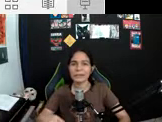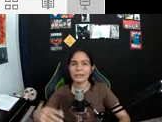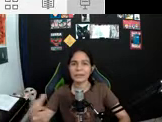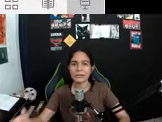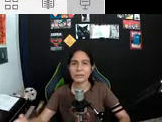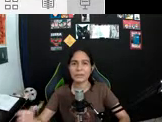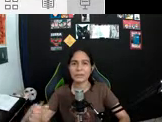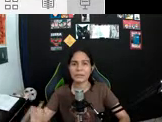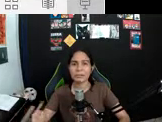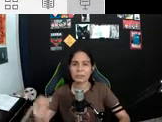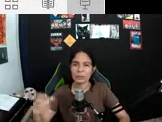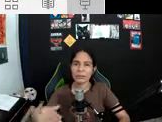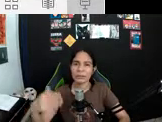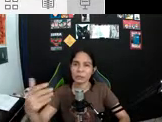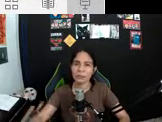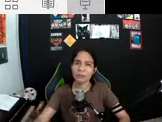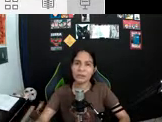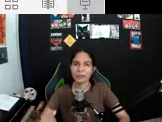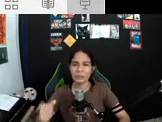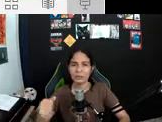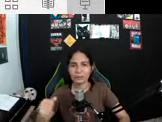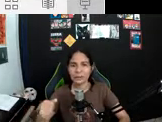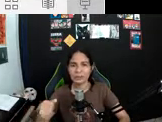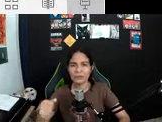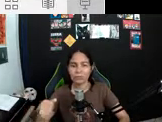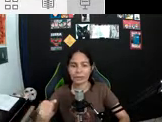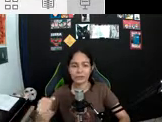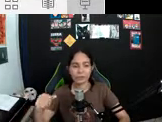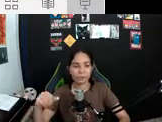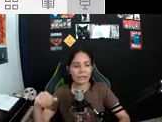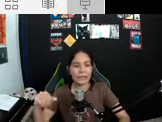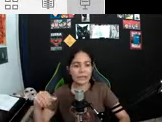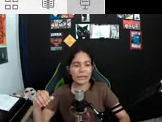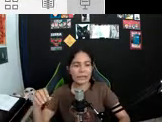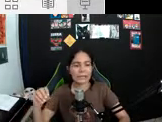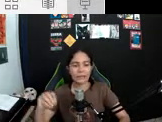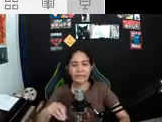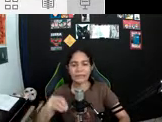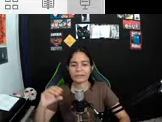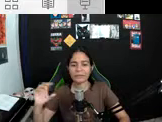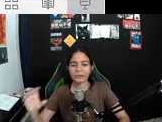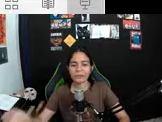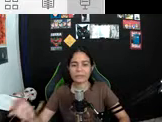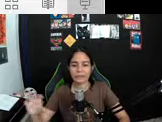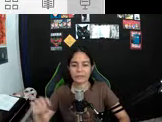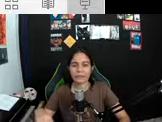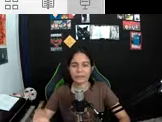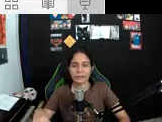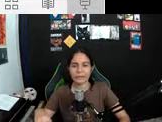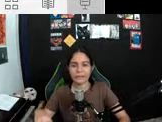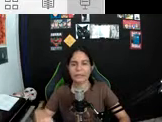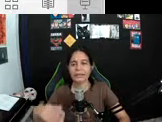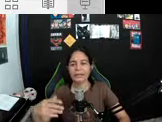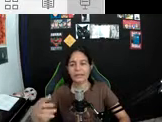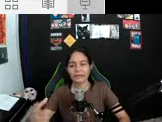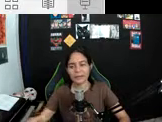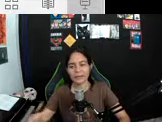a sociedade vai estar protegida quando isso é colocado em prática. São a extensão do Estado para defender